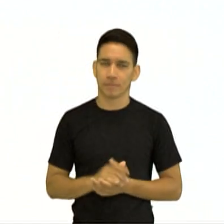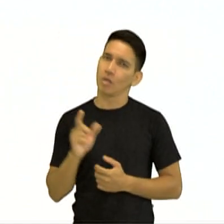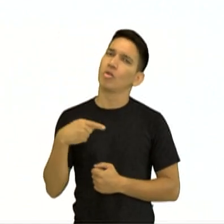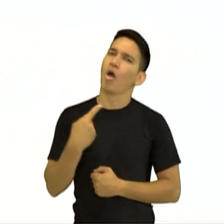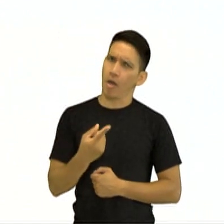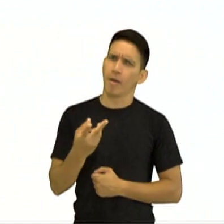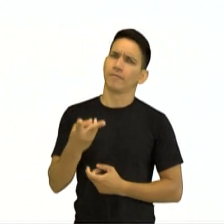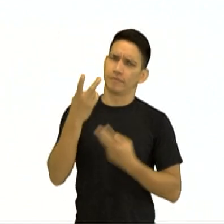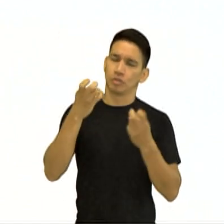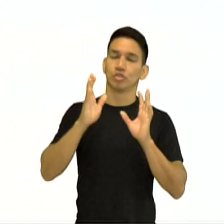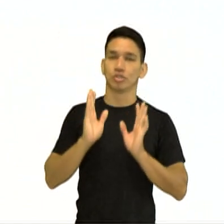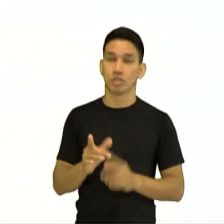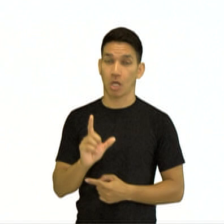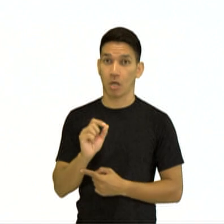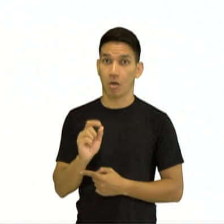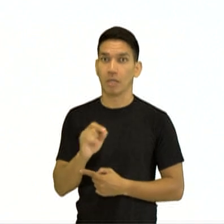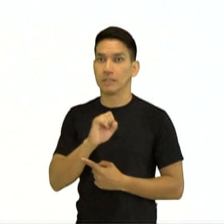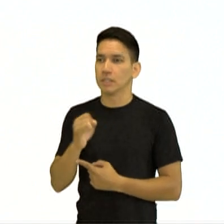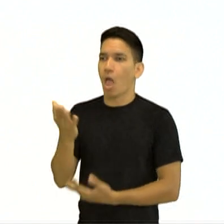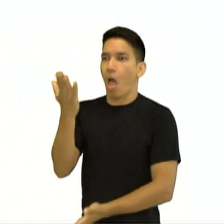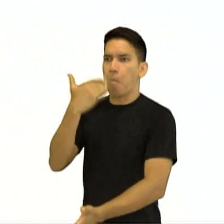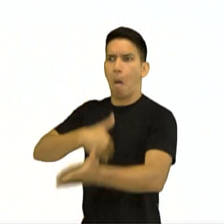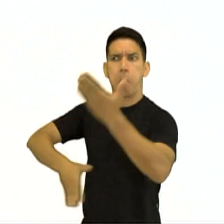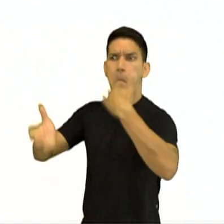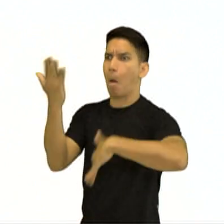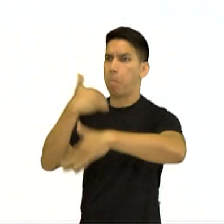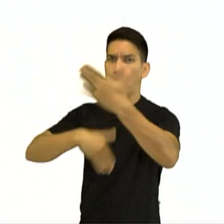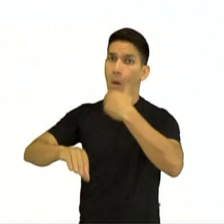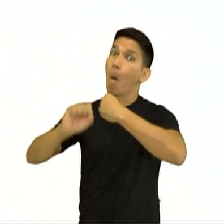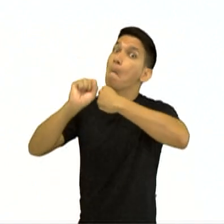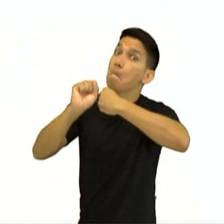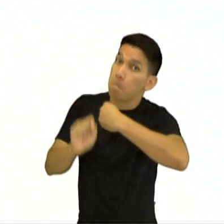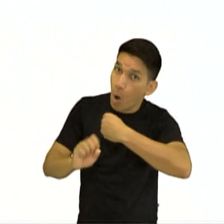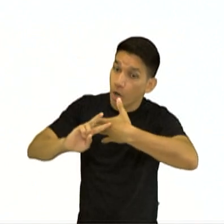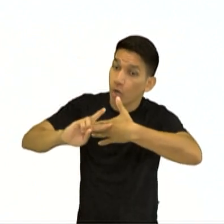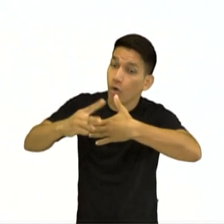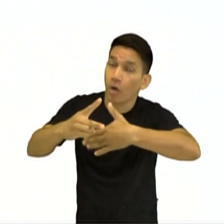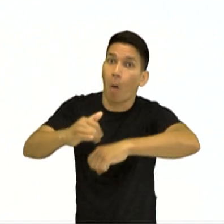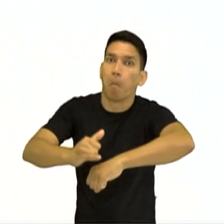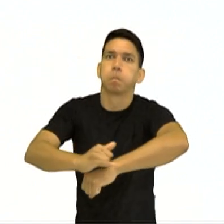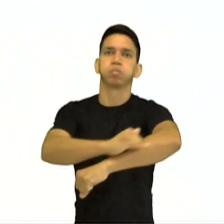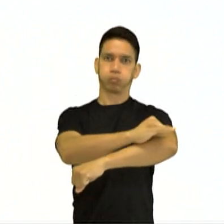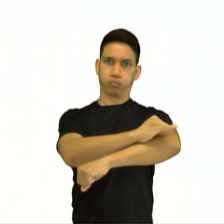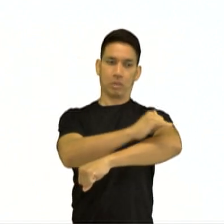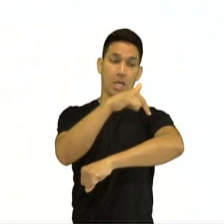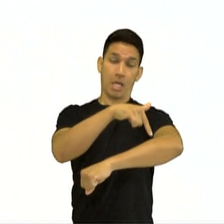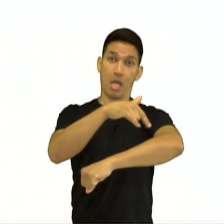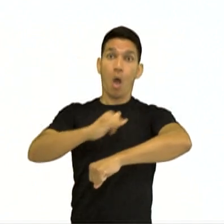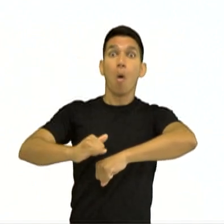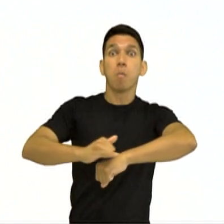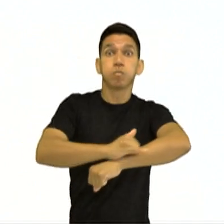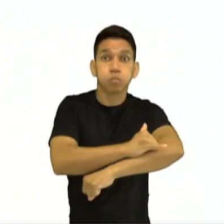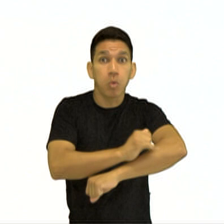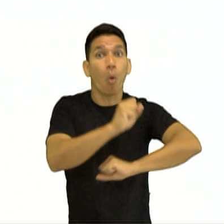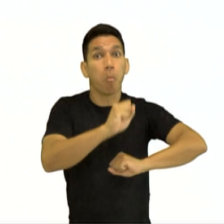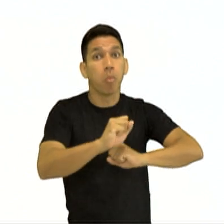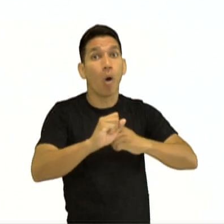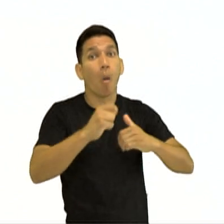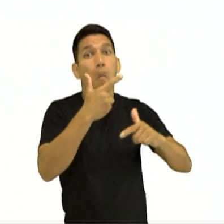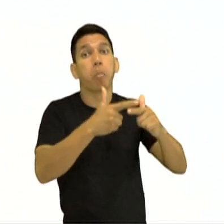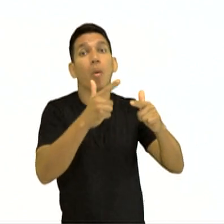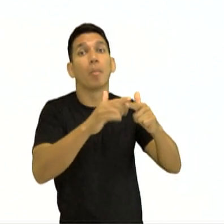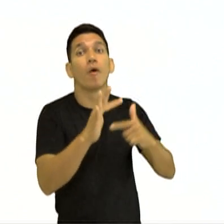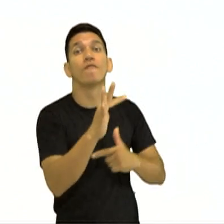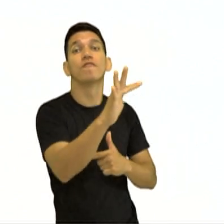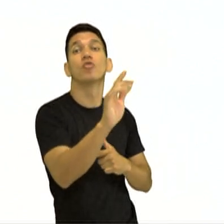viu que o consumo excessivo pode levar à obesidade e, por sua vez, a obesidade pode desencadear